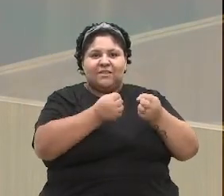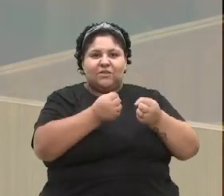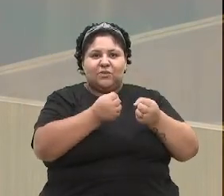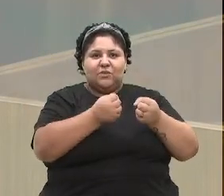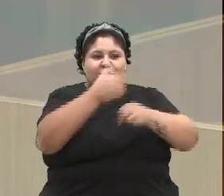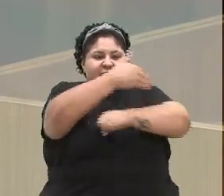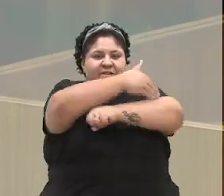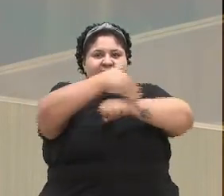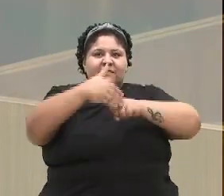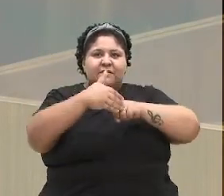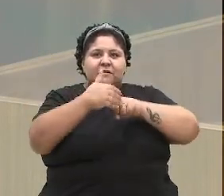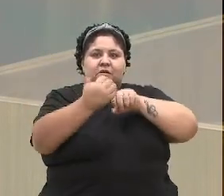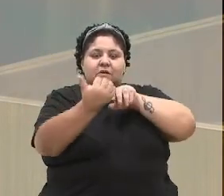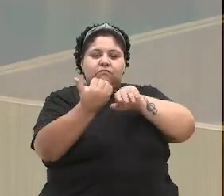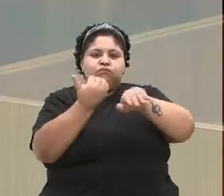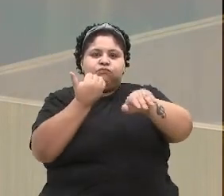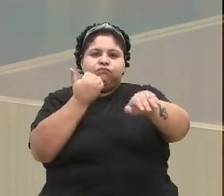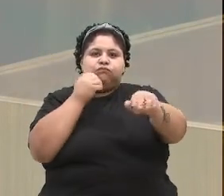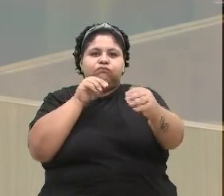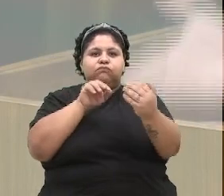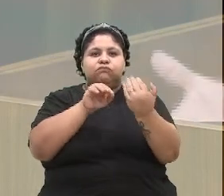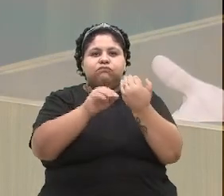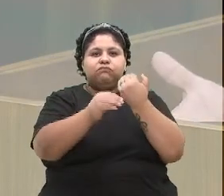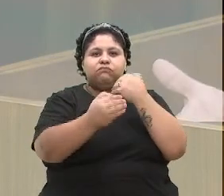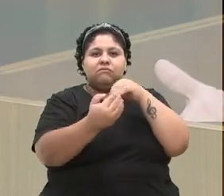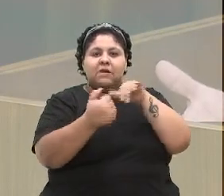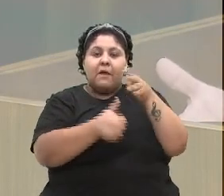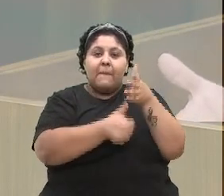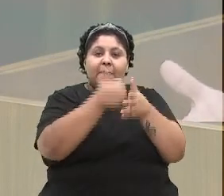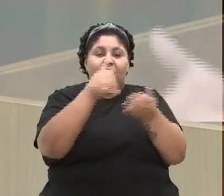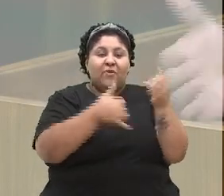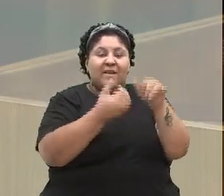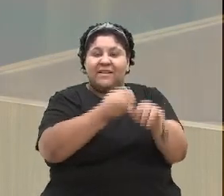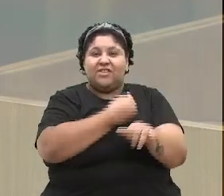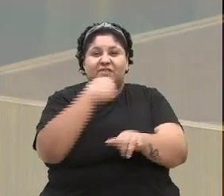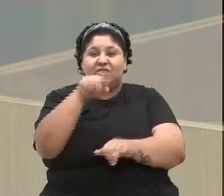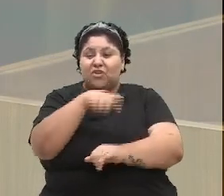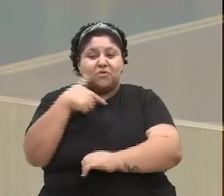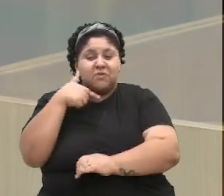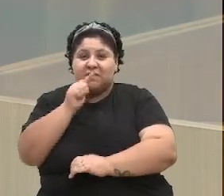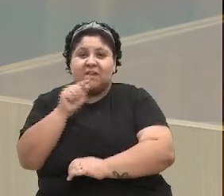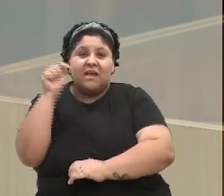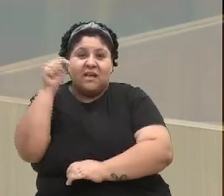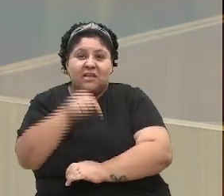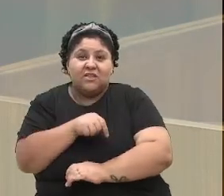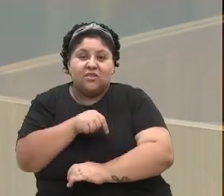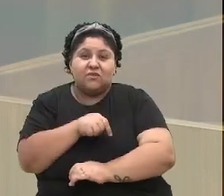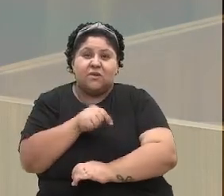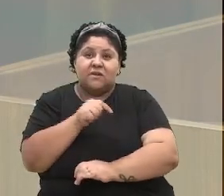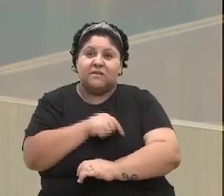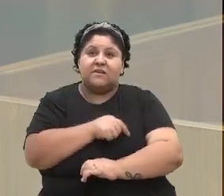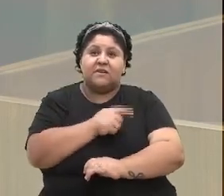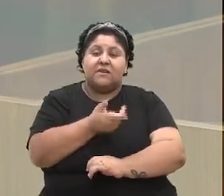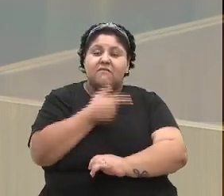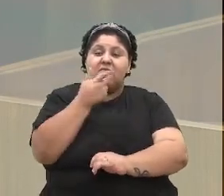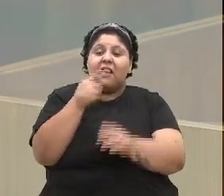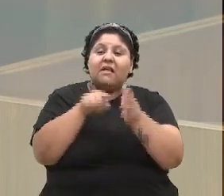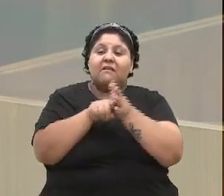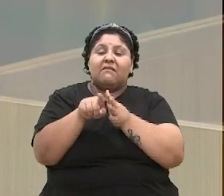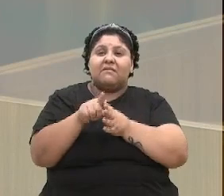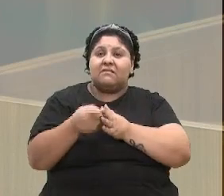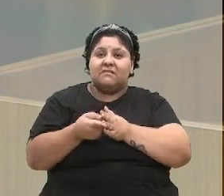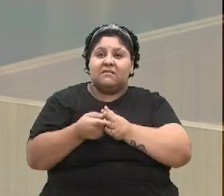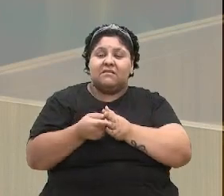mais fluidez, mais qualidade de vida, e nós não estamos conseguindo. É isso que eu estou aqui, sabe, questionando, e é onde eu não